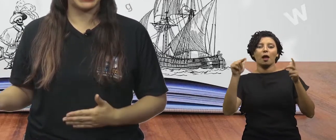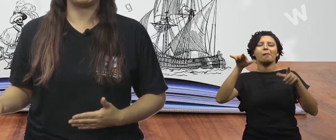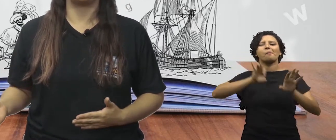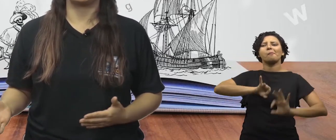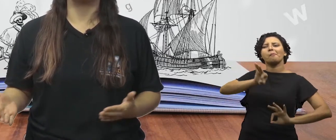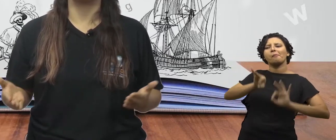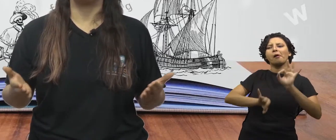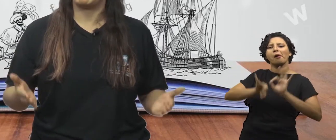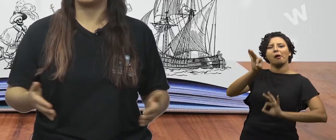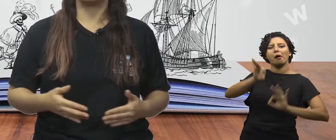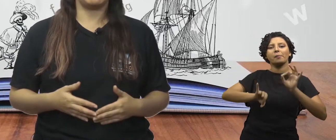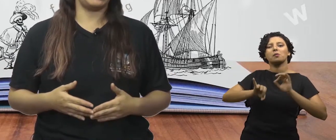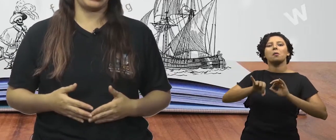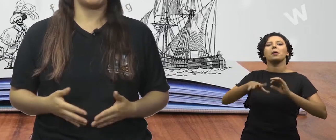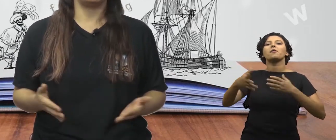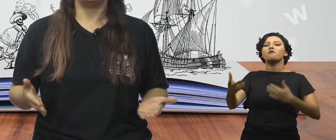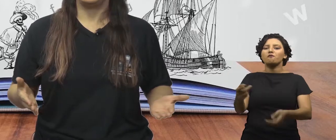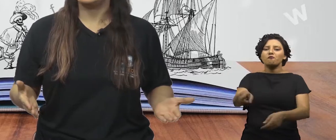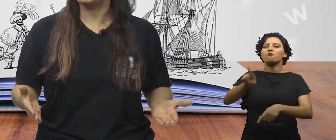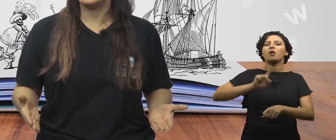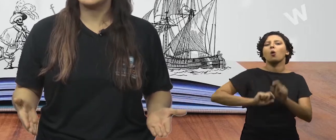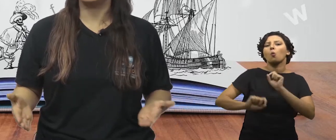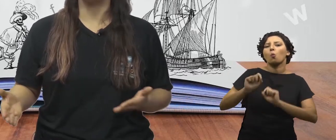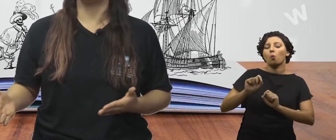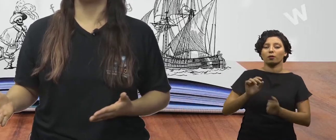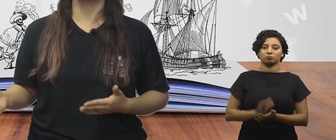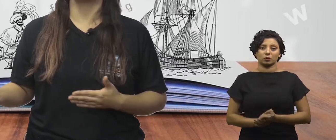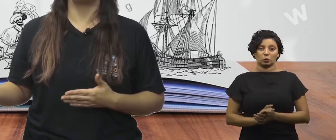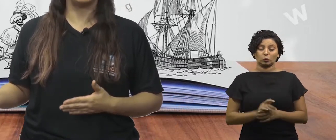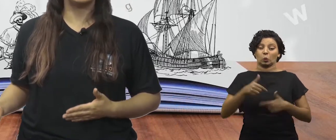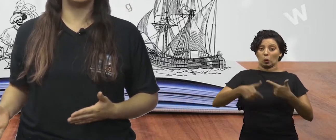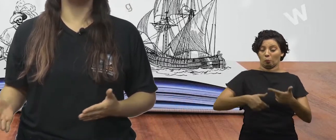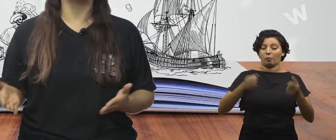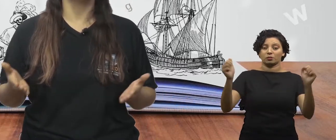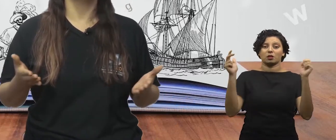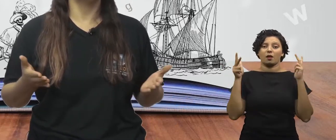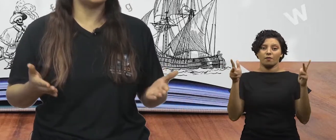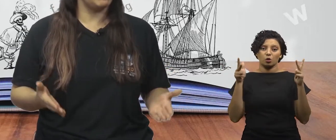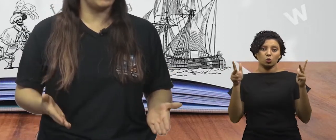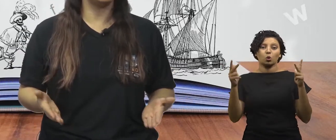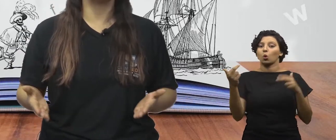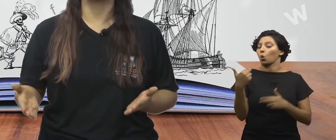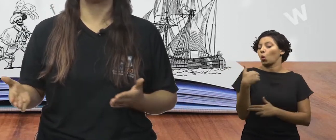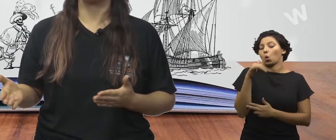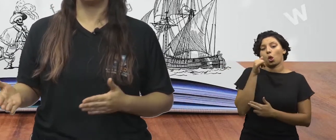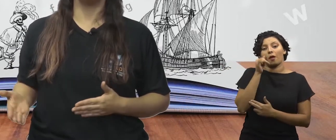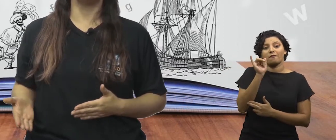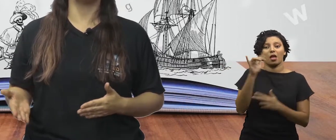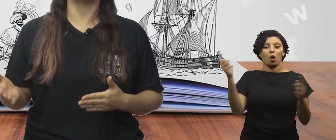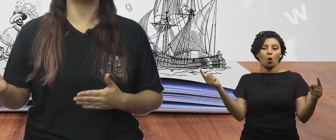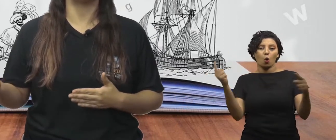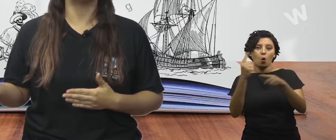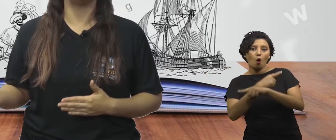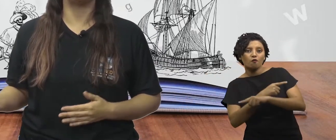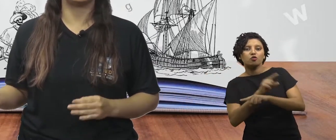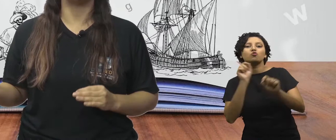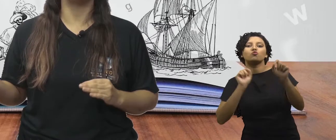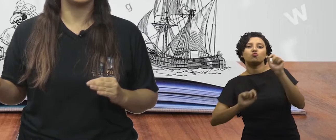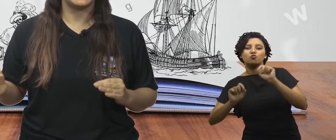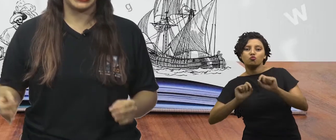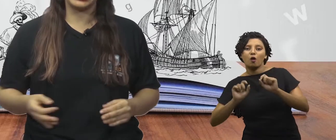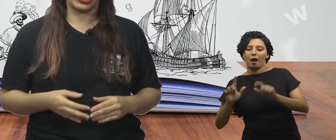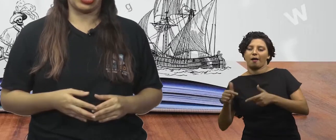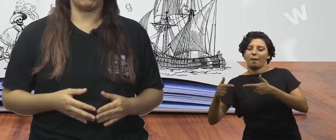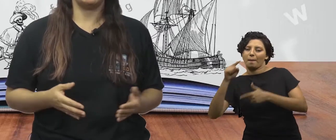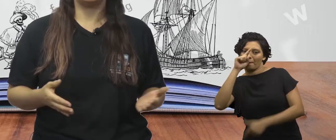estar preparado para o que vier. Atividade de aventura, portanto, não pode ser confundida com